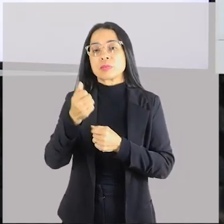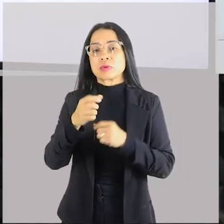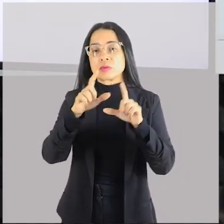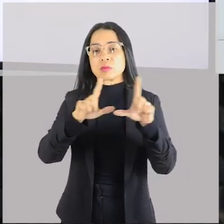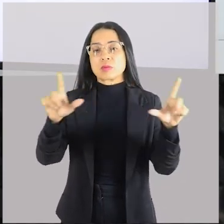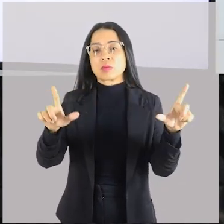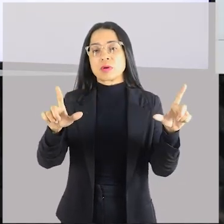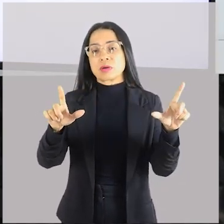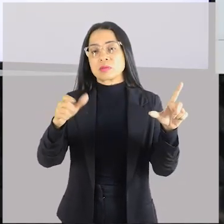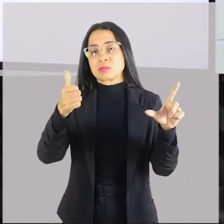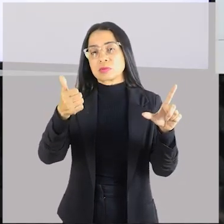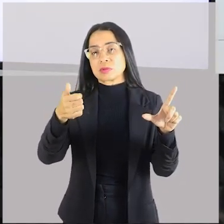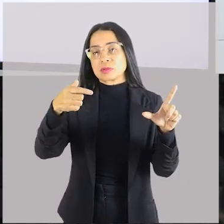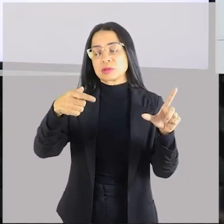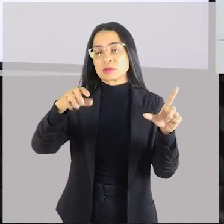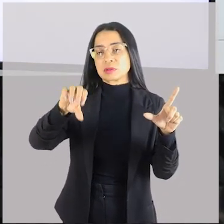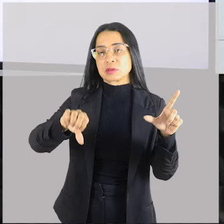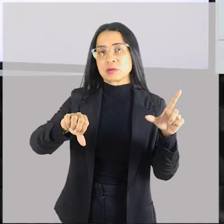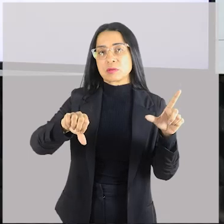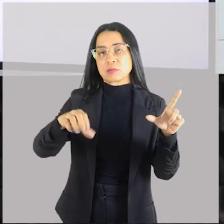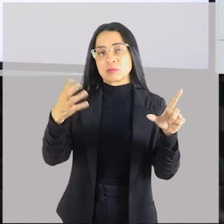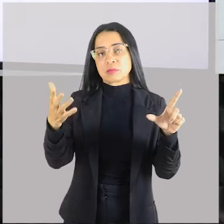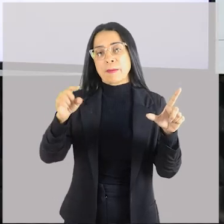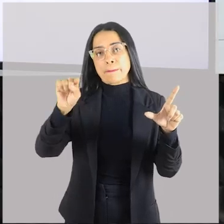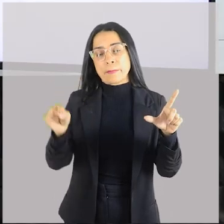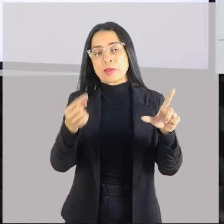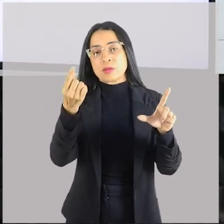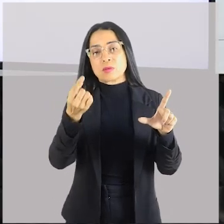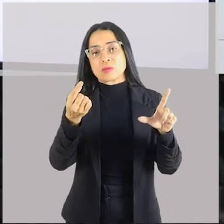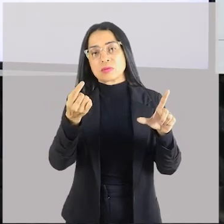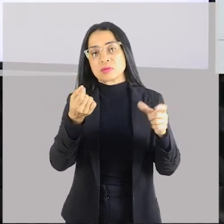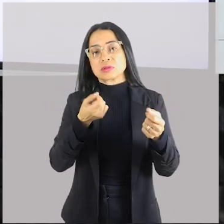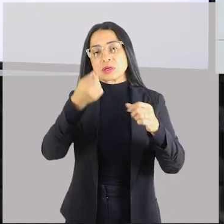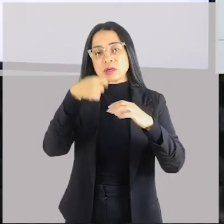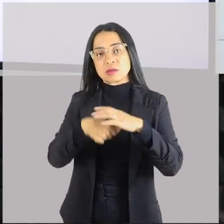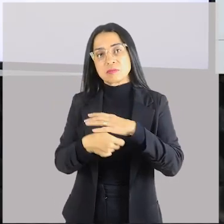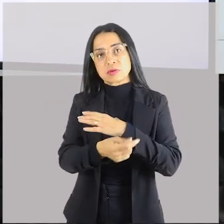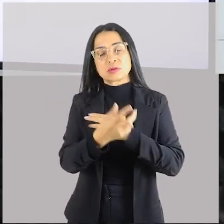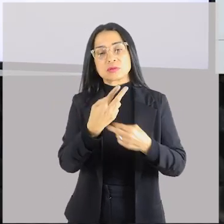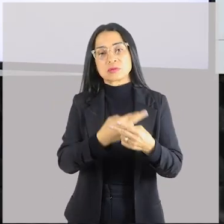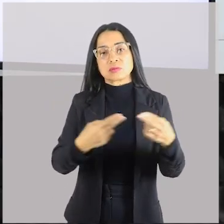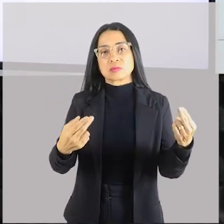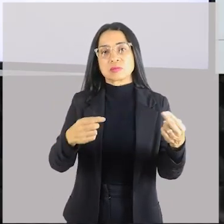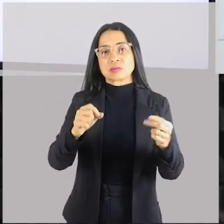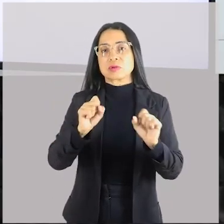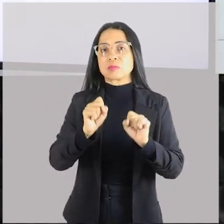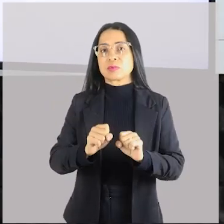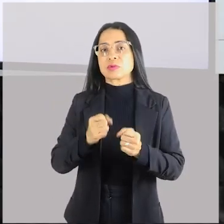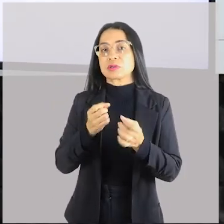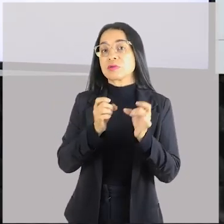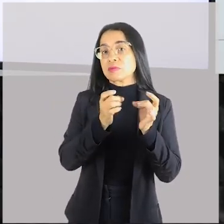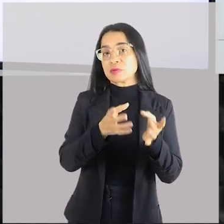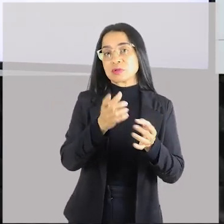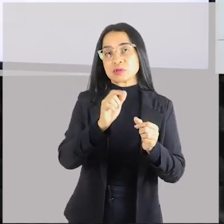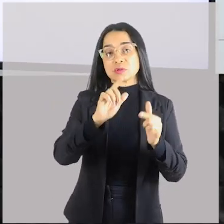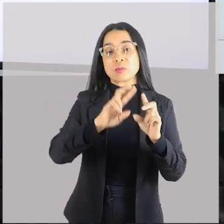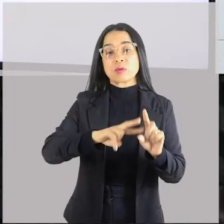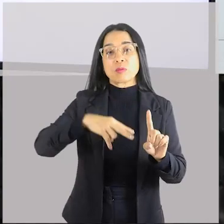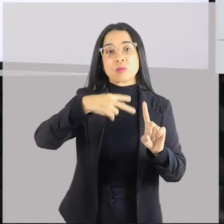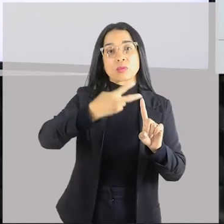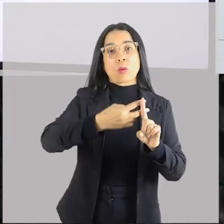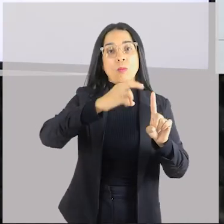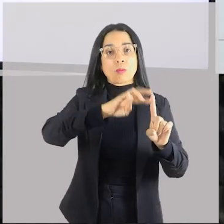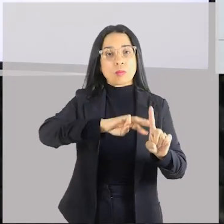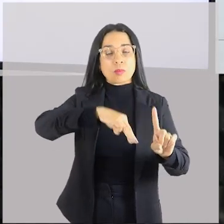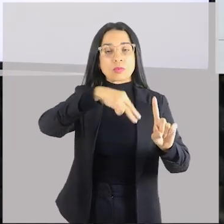dólares ou alguém que compra ele não tá só comprando o quadro ele tá investindo em alguma coisa que pode ser vendido pelo dobro pelo triplo Pois é